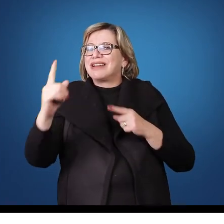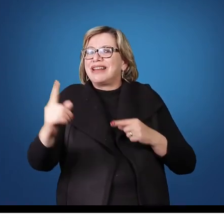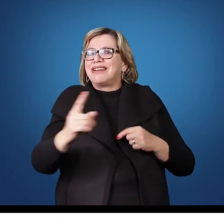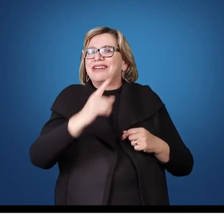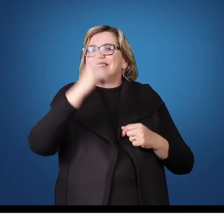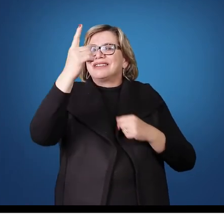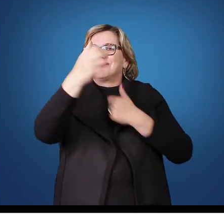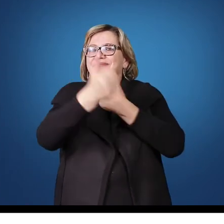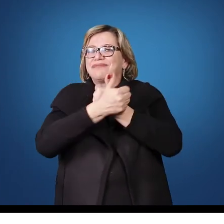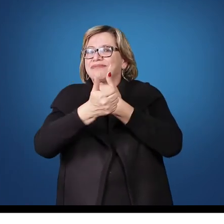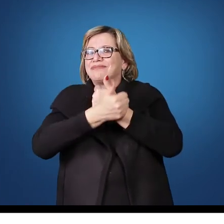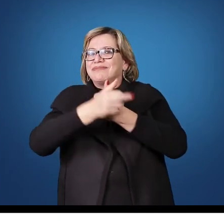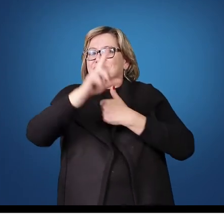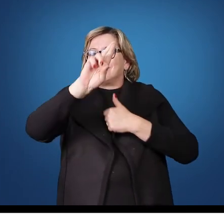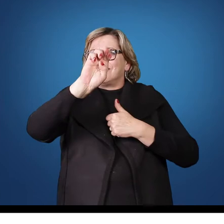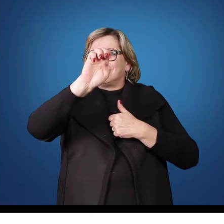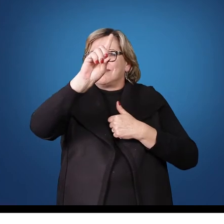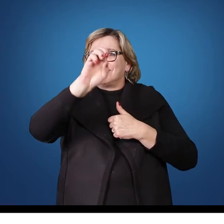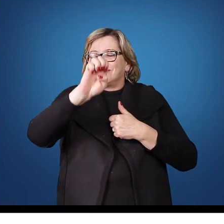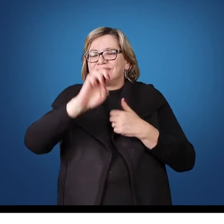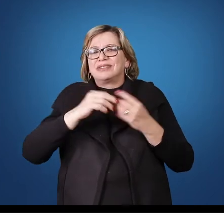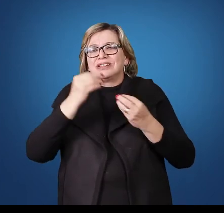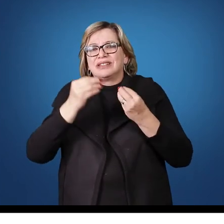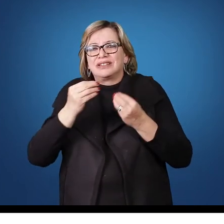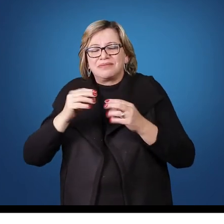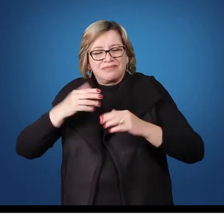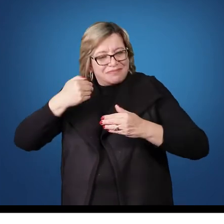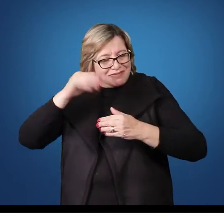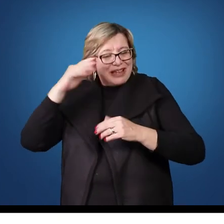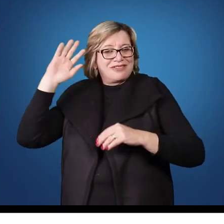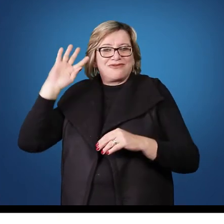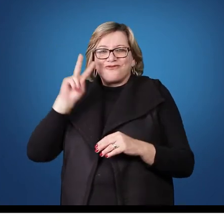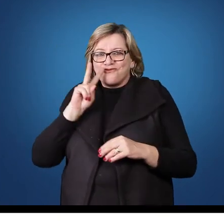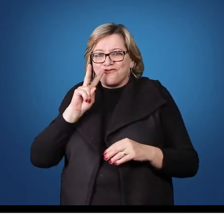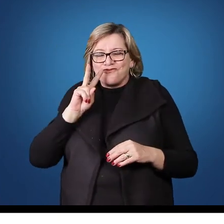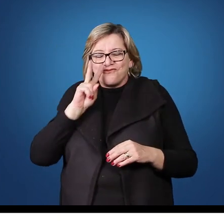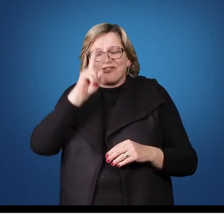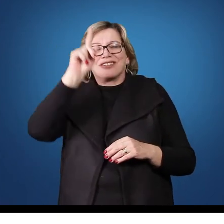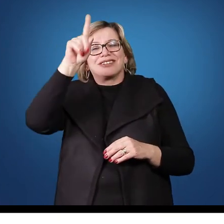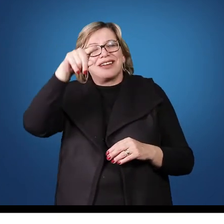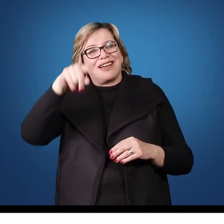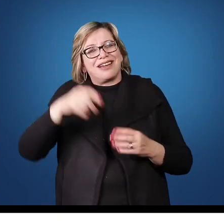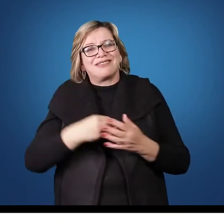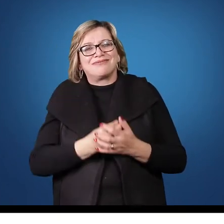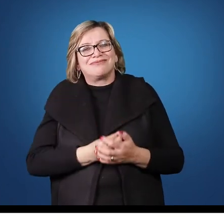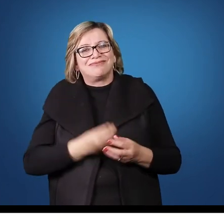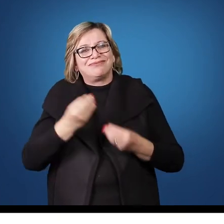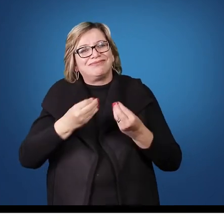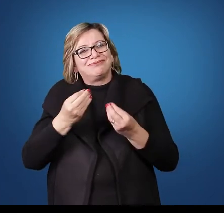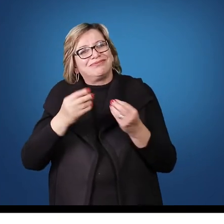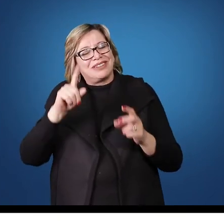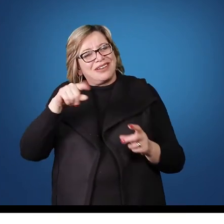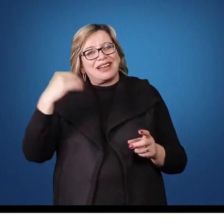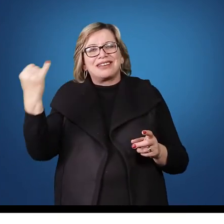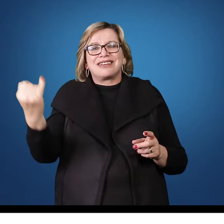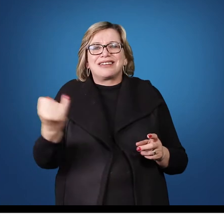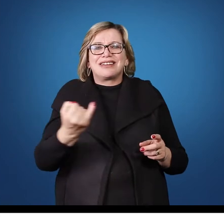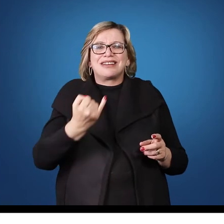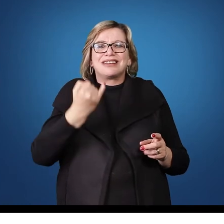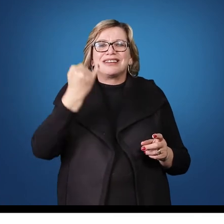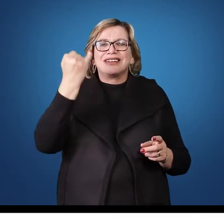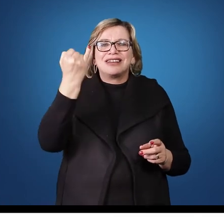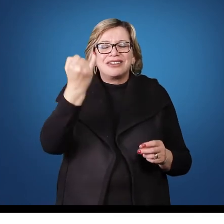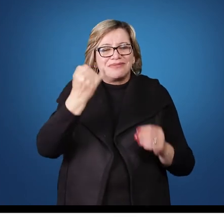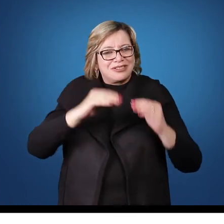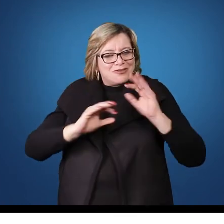Por que não? Se ele pega a bola contra ele, ele pega com mais força e consegue mais precisão no ataque. Excelente. Então a importância da construção do